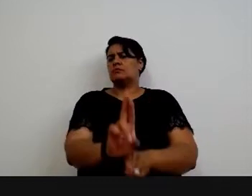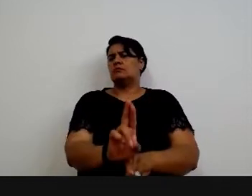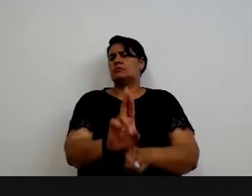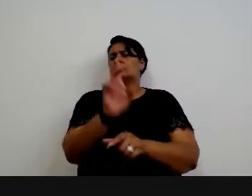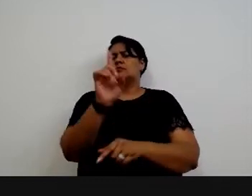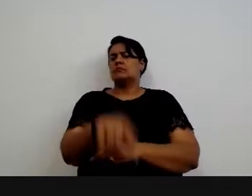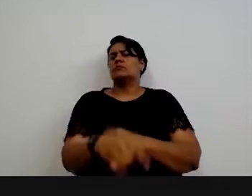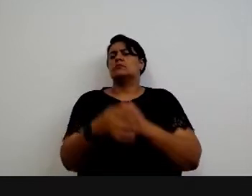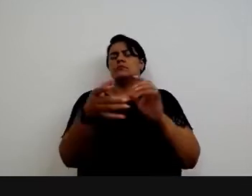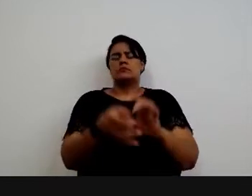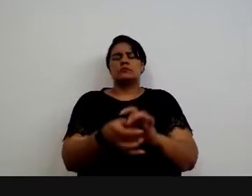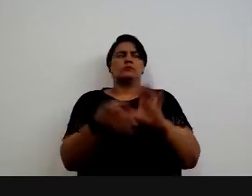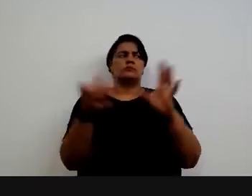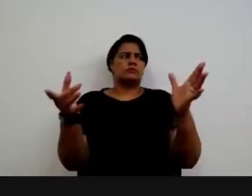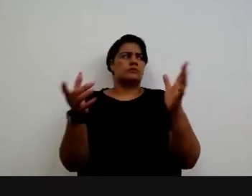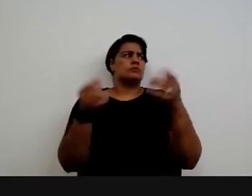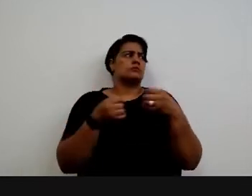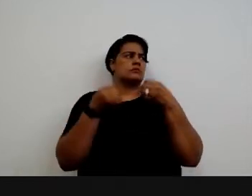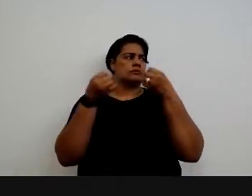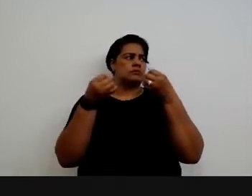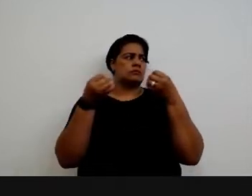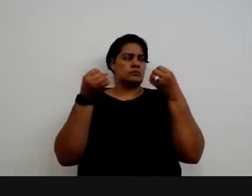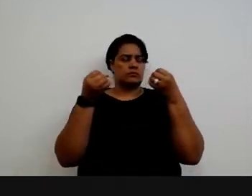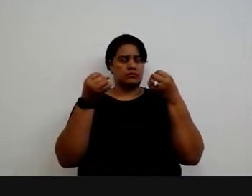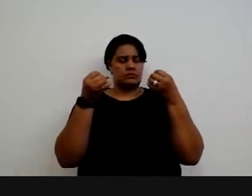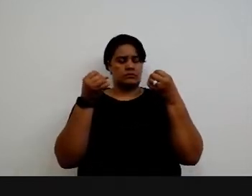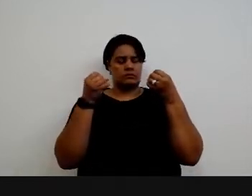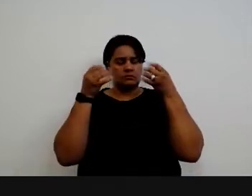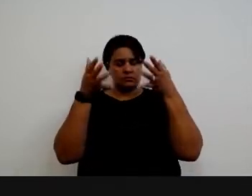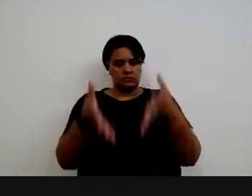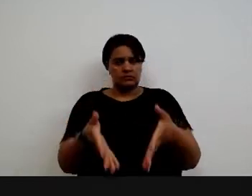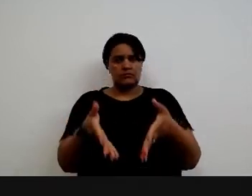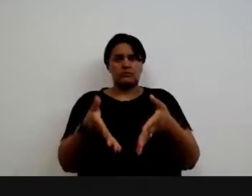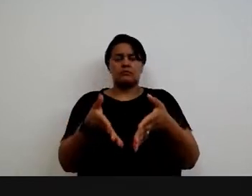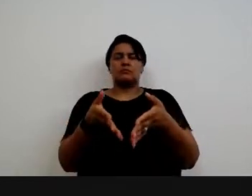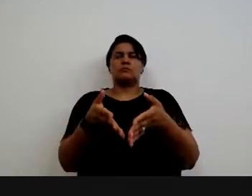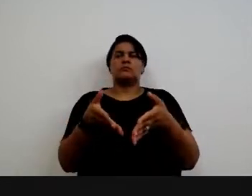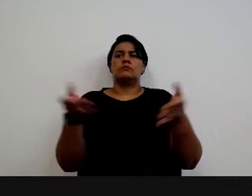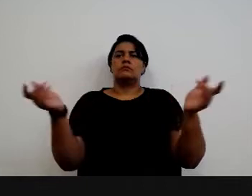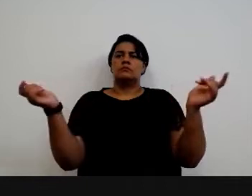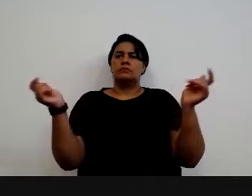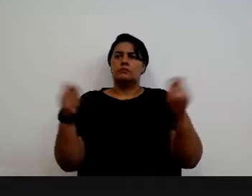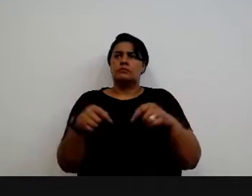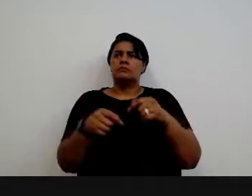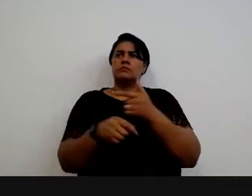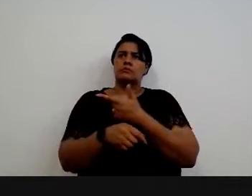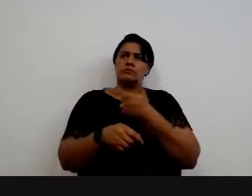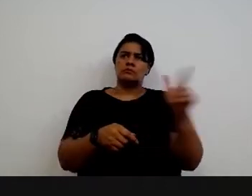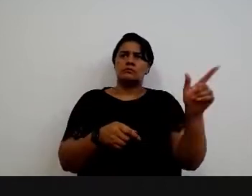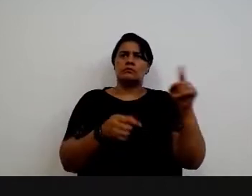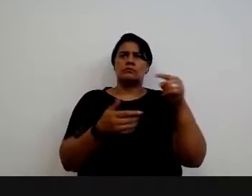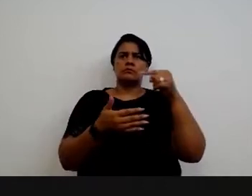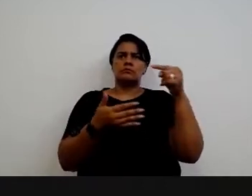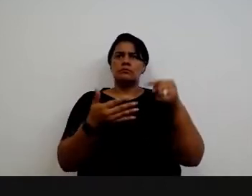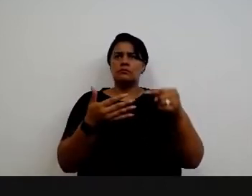uma representação com participação, e que, por isso, permite que as outras funções, né, o parlamento representa, o